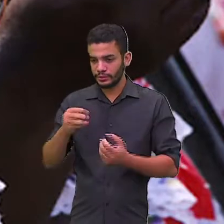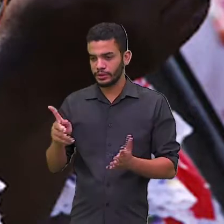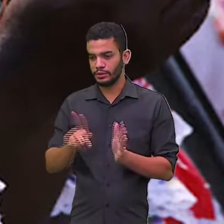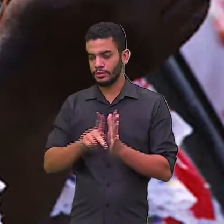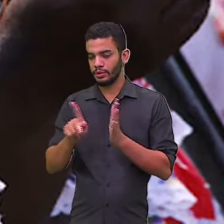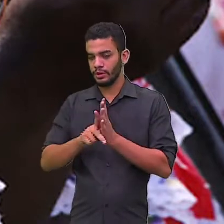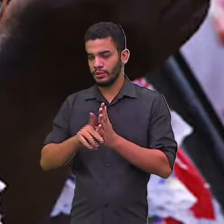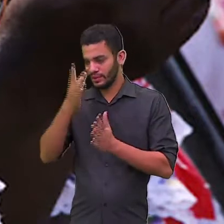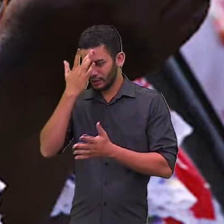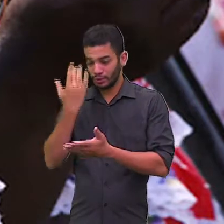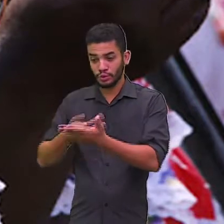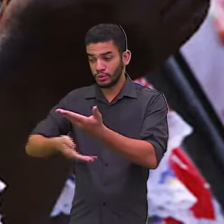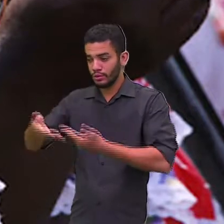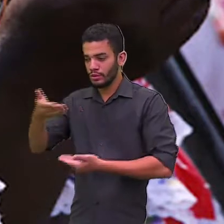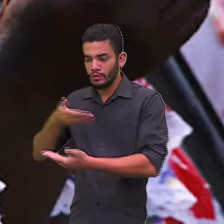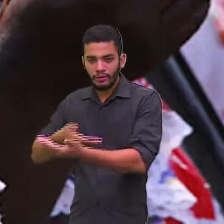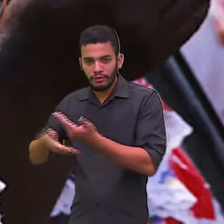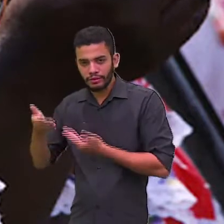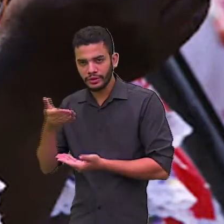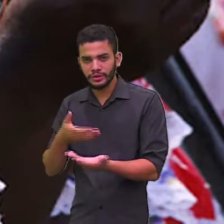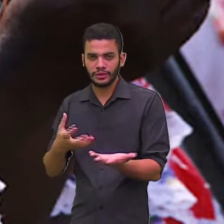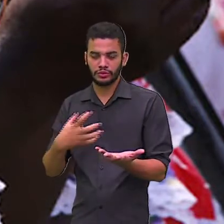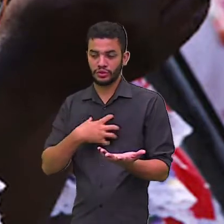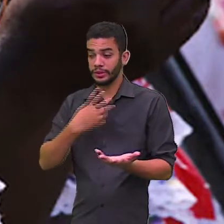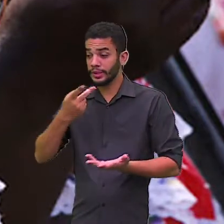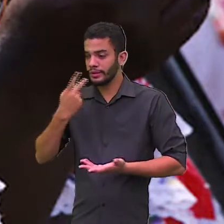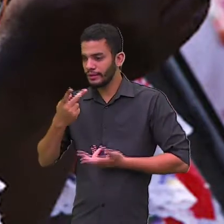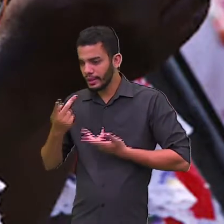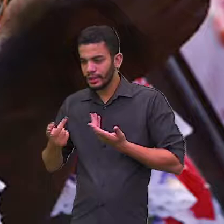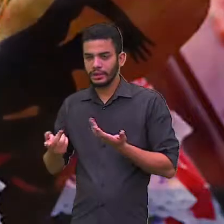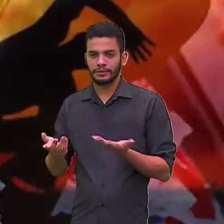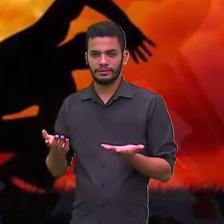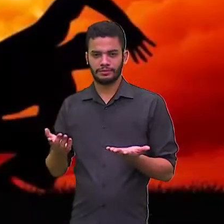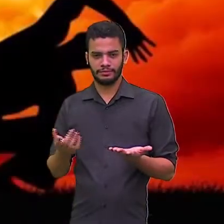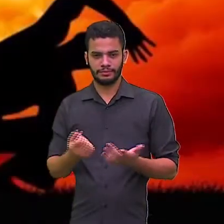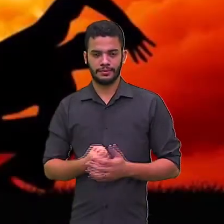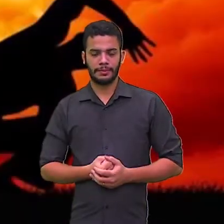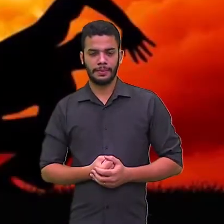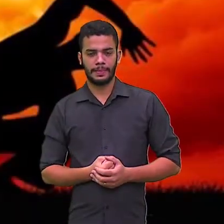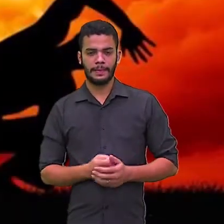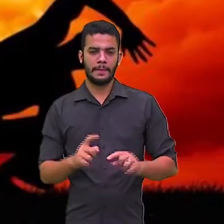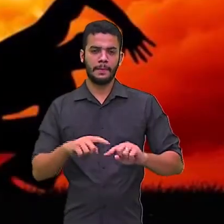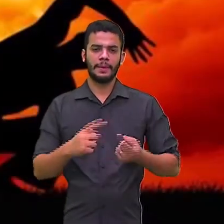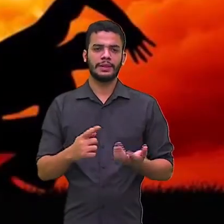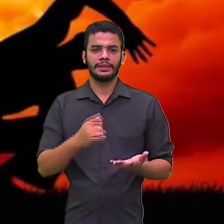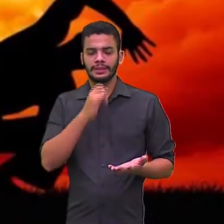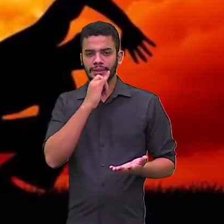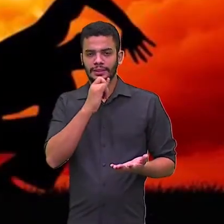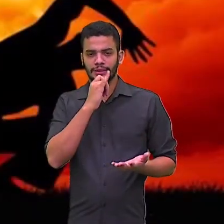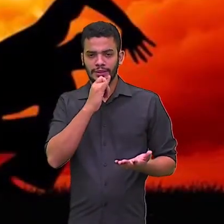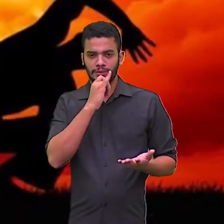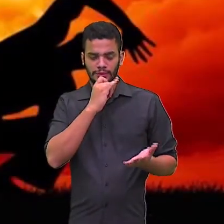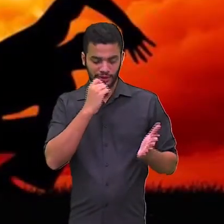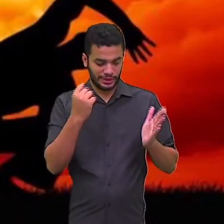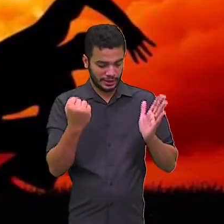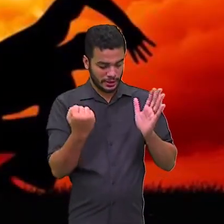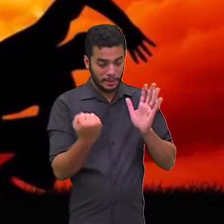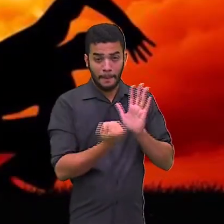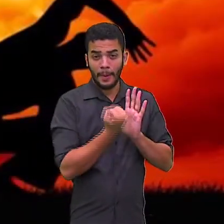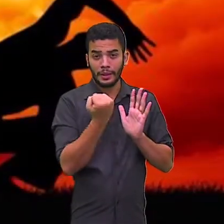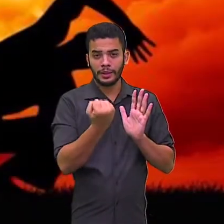formas de expressão, entre outros. Agora, um exemplo de patrimônio